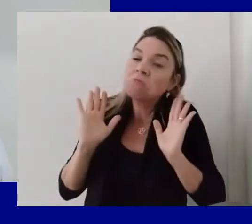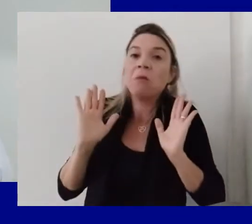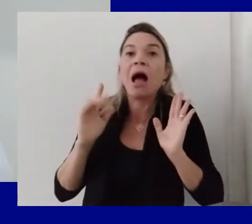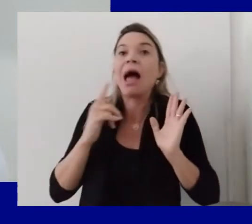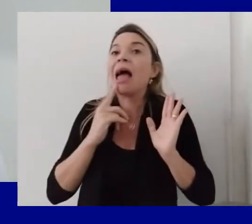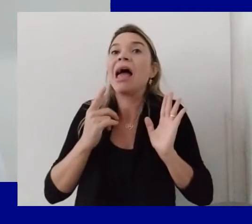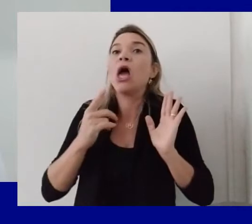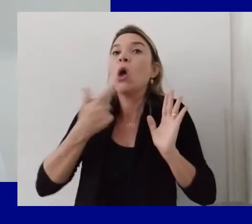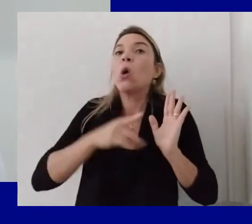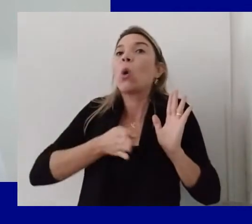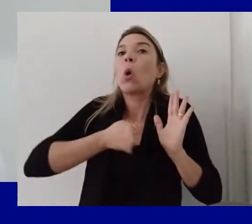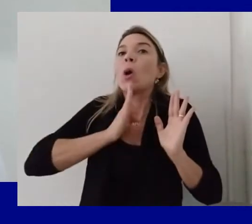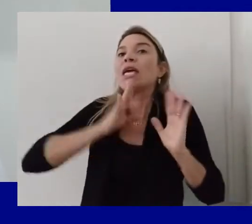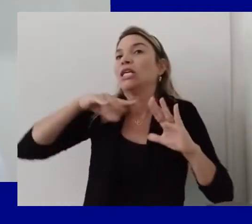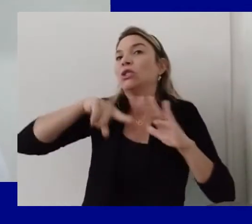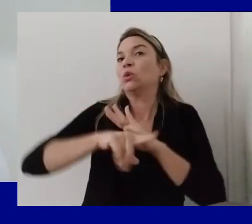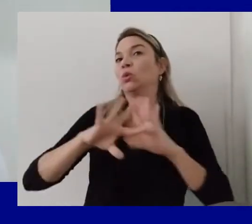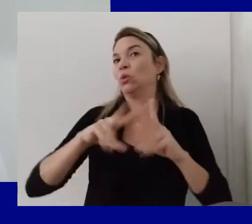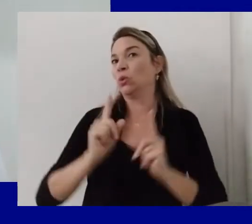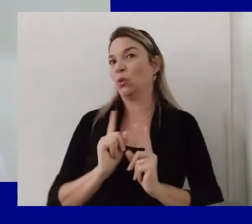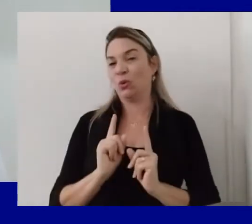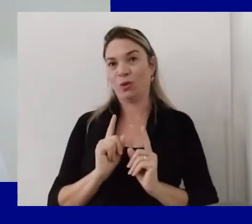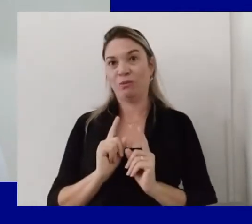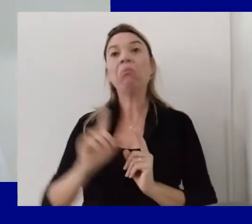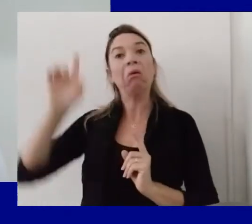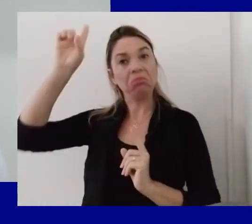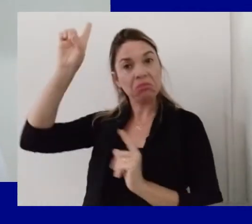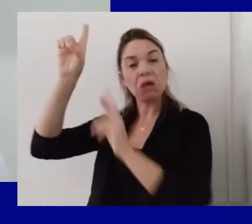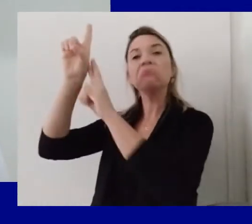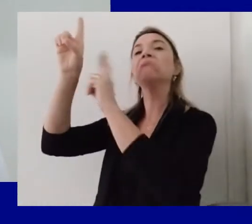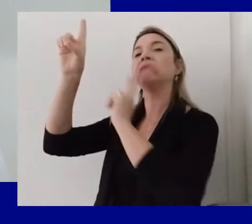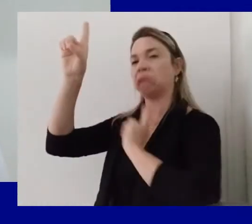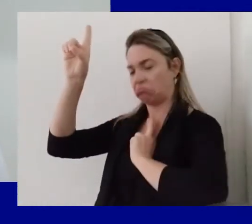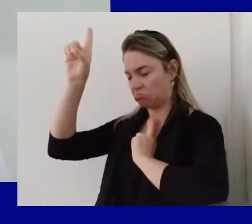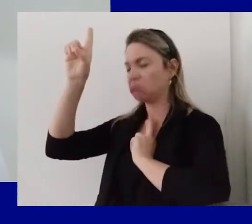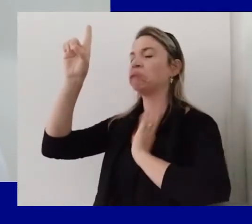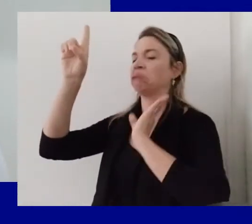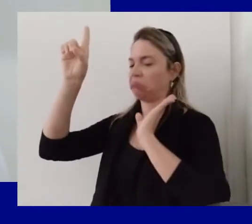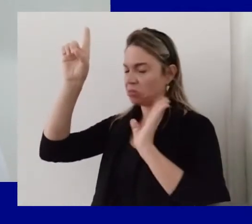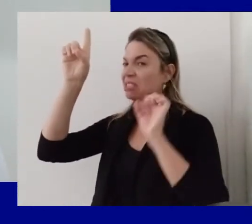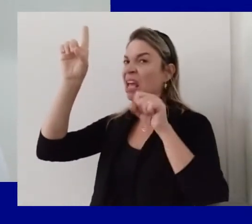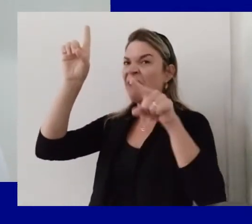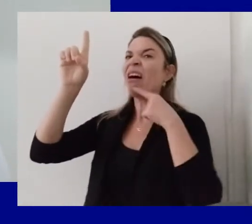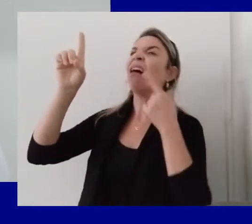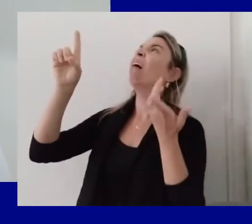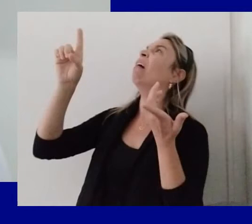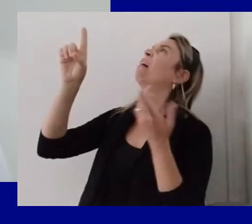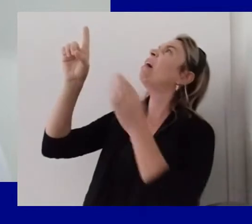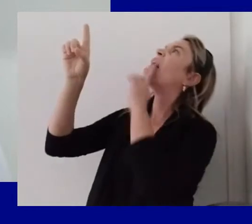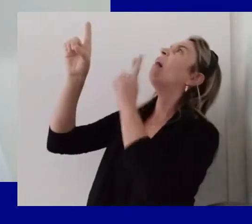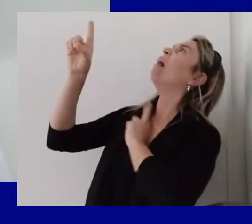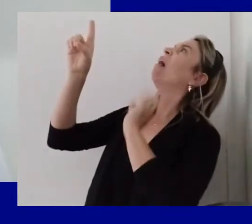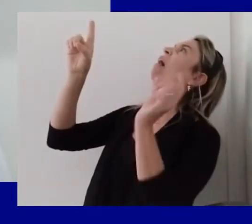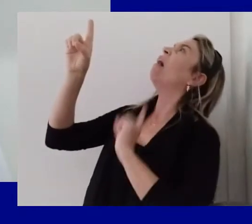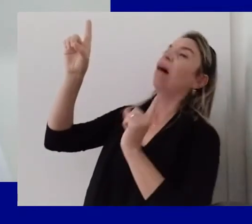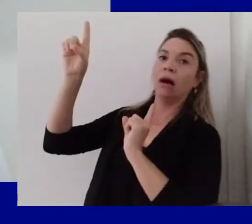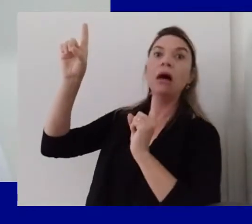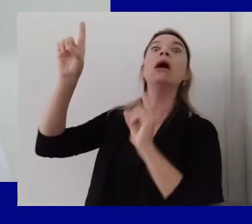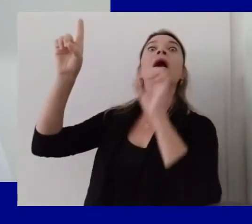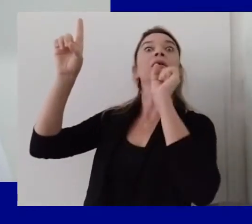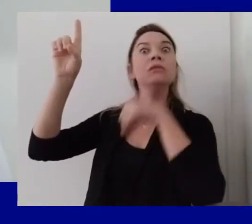Ele responde à oração. Deus ouve a sua oração. Mesmo sendo um Deus soberano, Deus leva em conta a sua